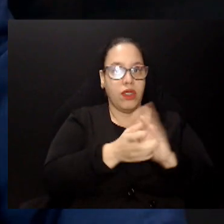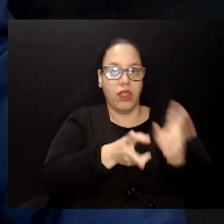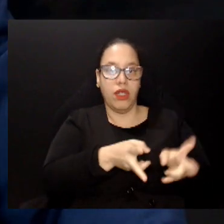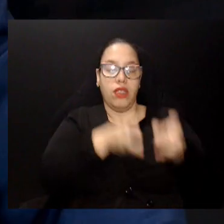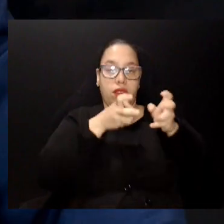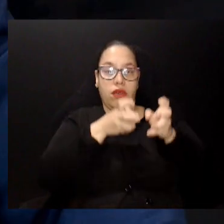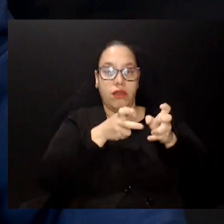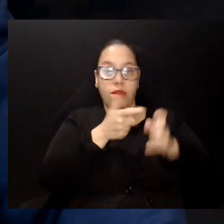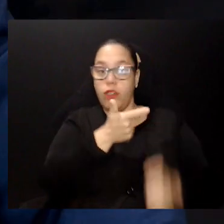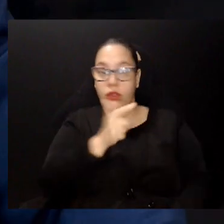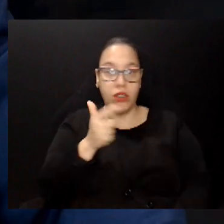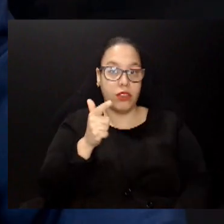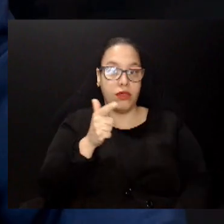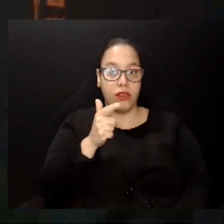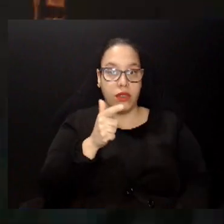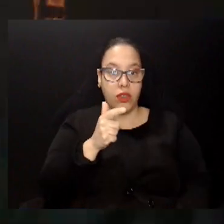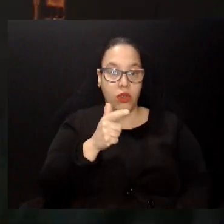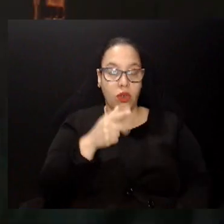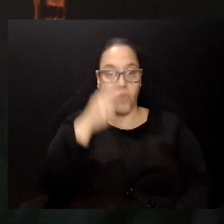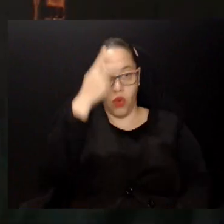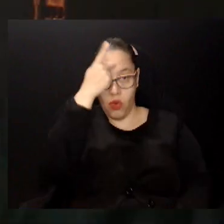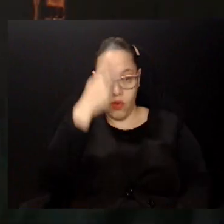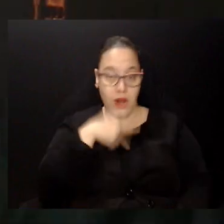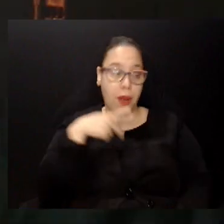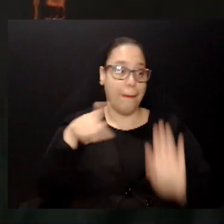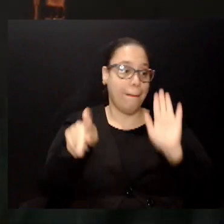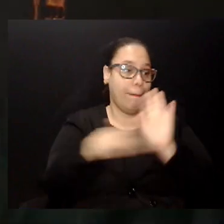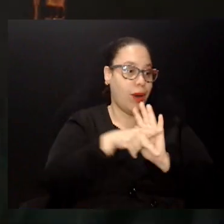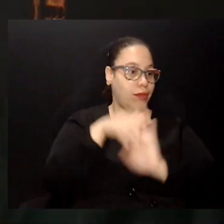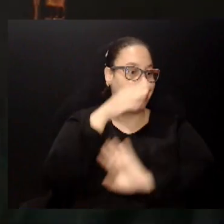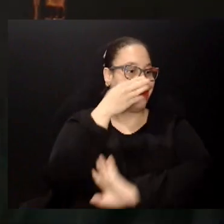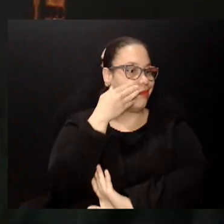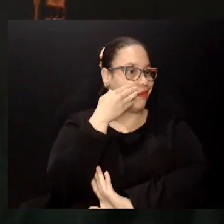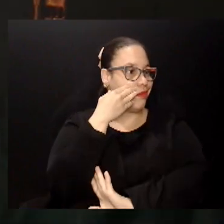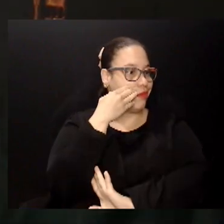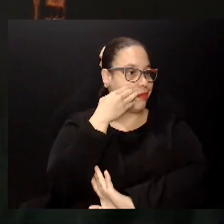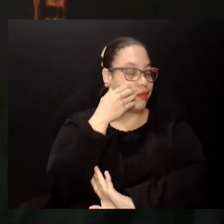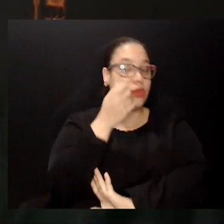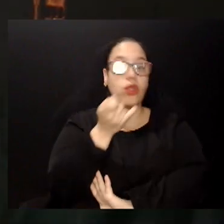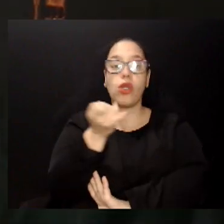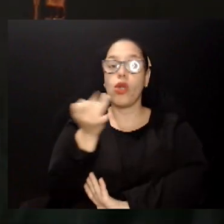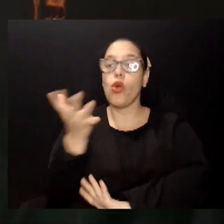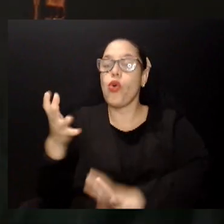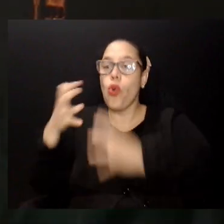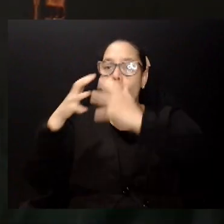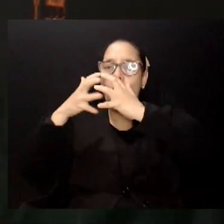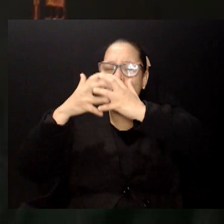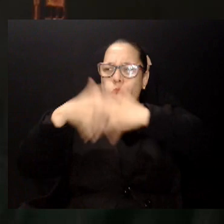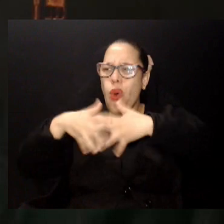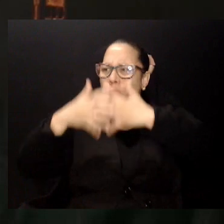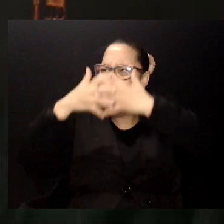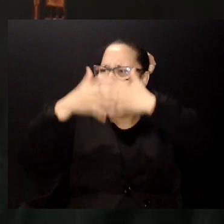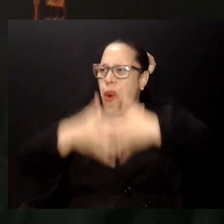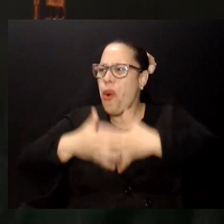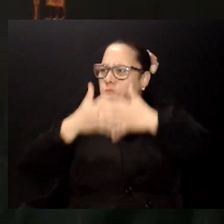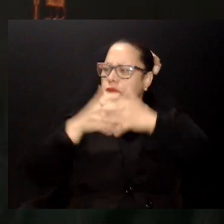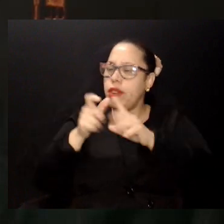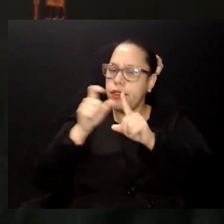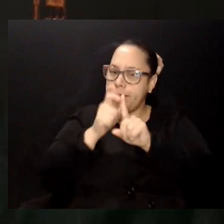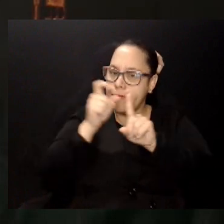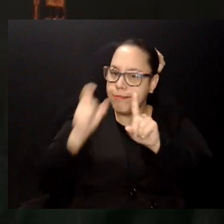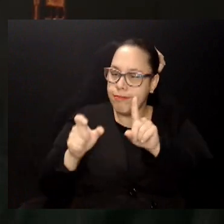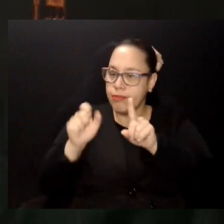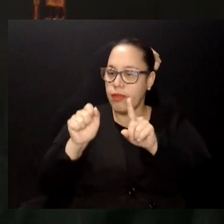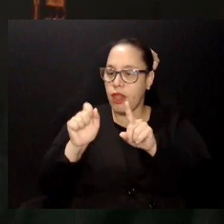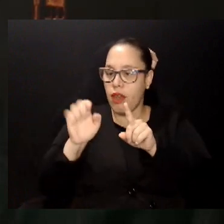que era com você mesmo. Nossa, olha isso. Quão complexo, né? Essa palavrinha